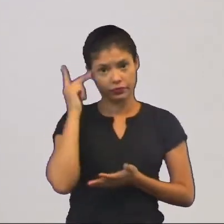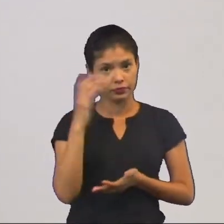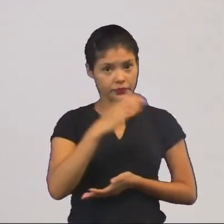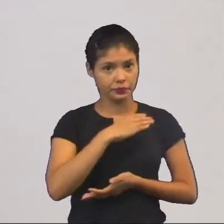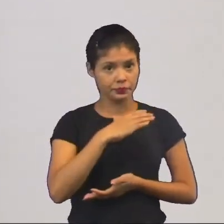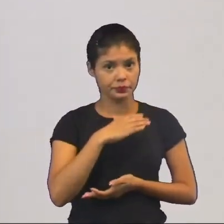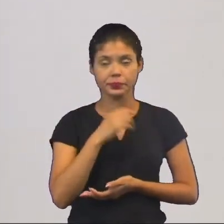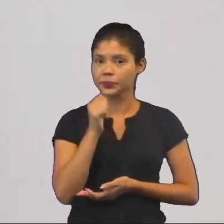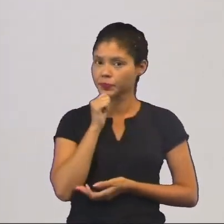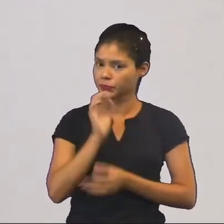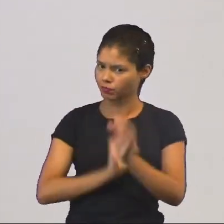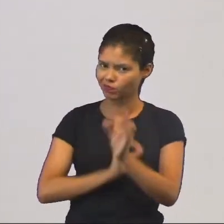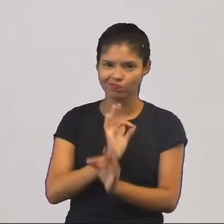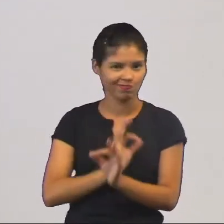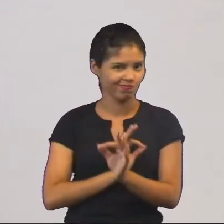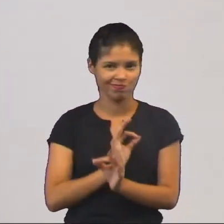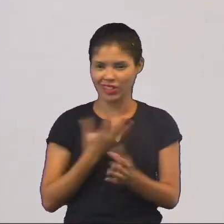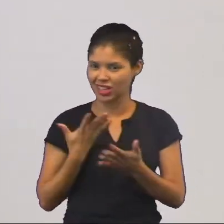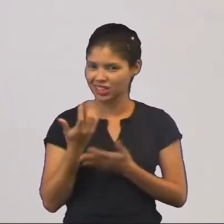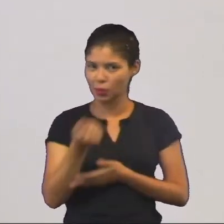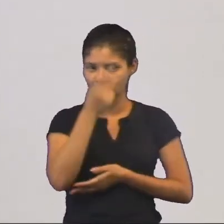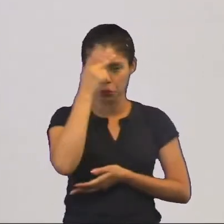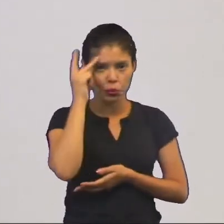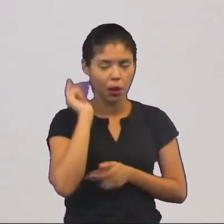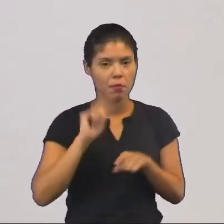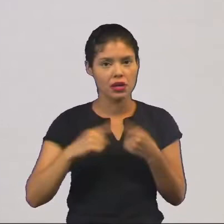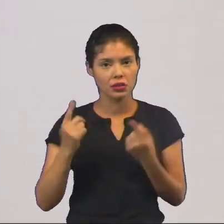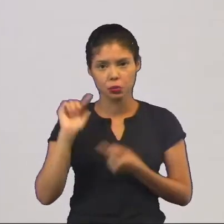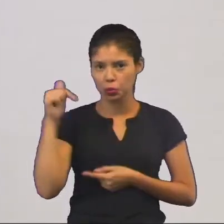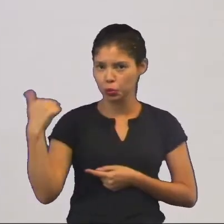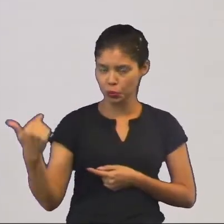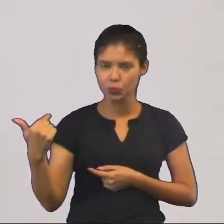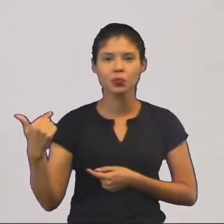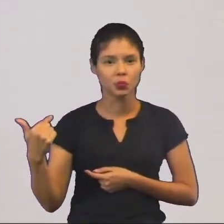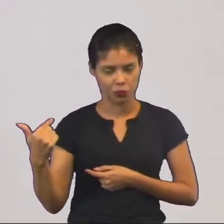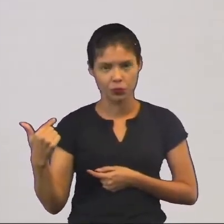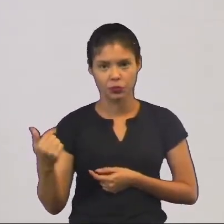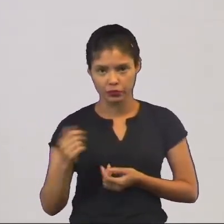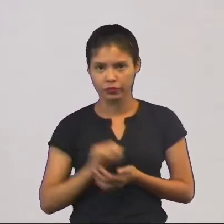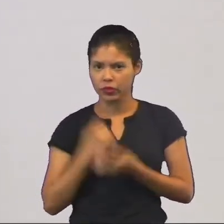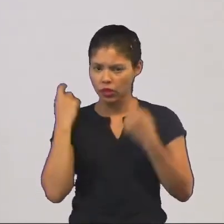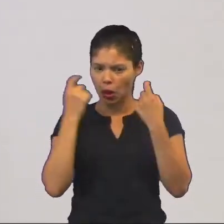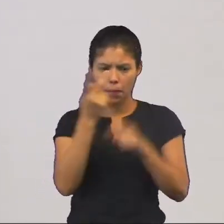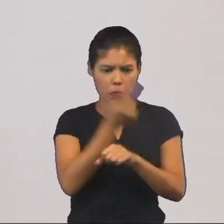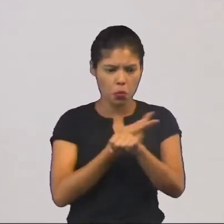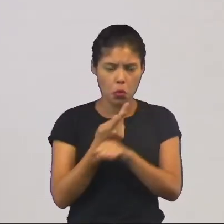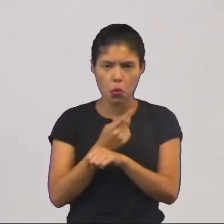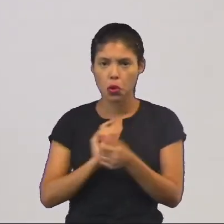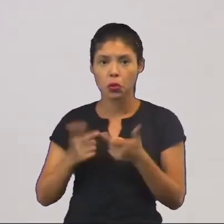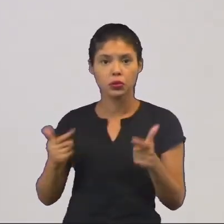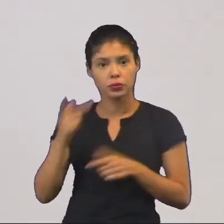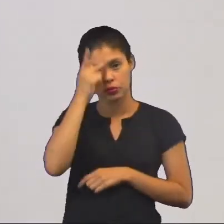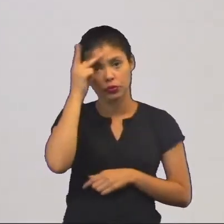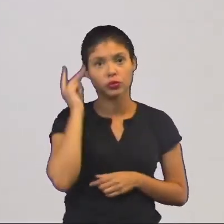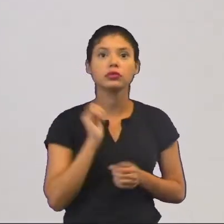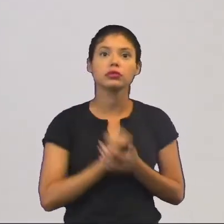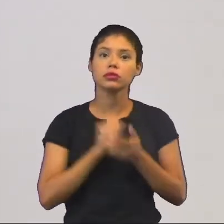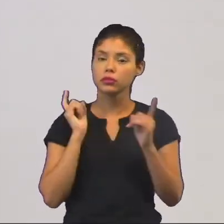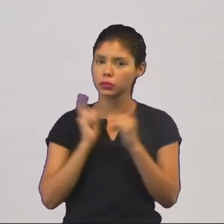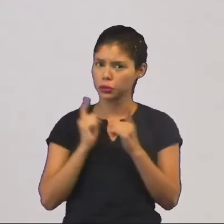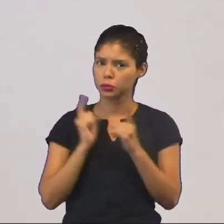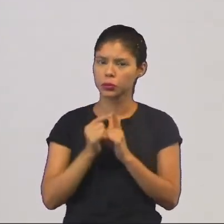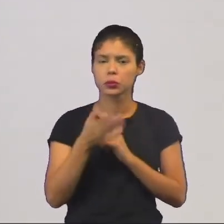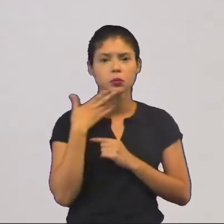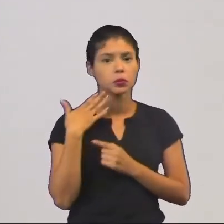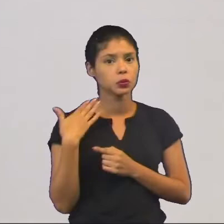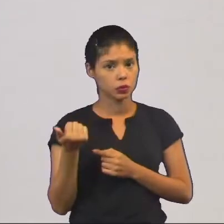a cidade não estava pronta para receber. Mas, por outro lado, com essa procura maior de pessoas, os serviços eles começaram